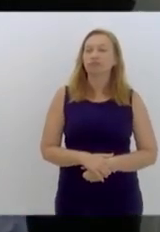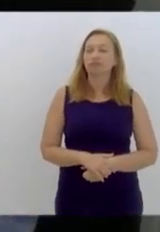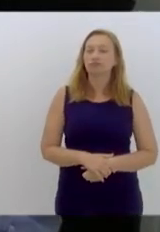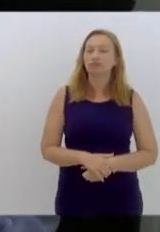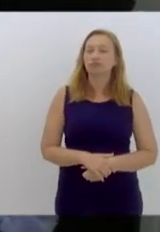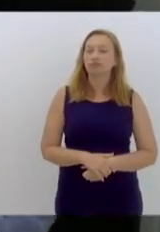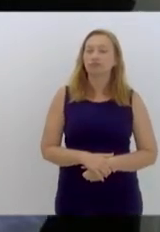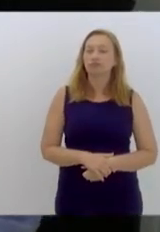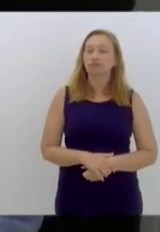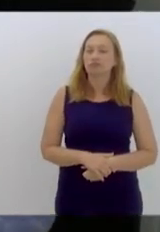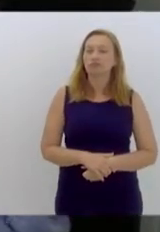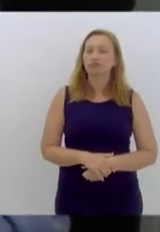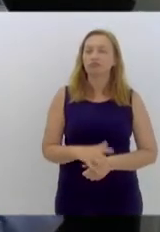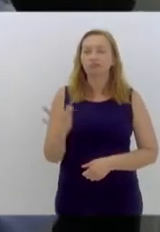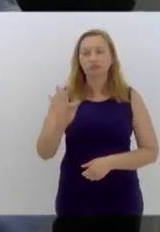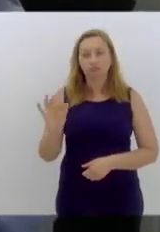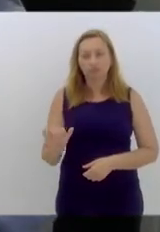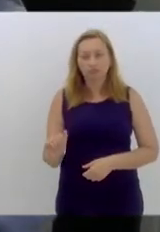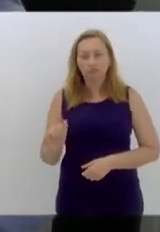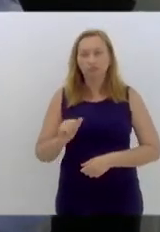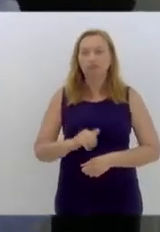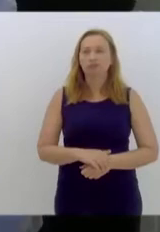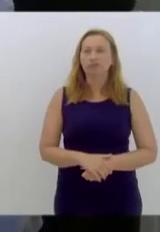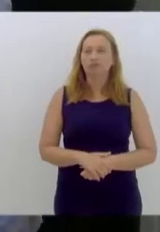de fazenda,